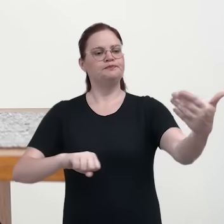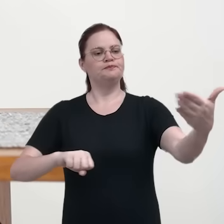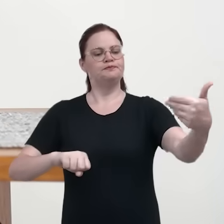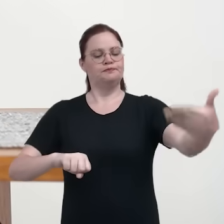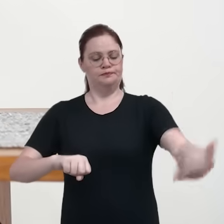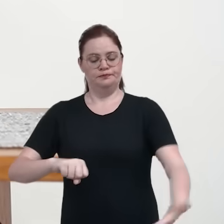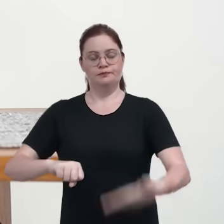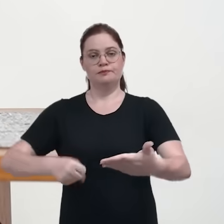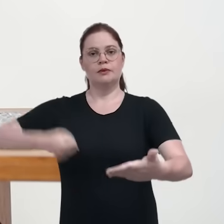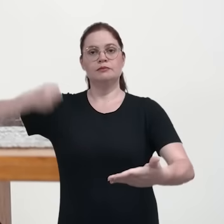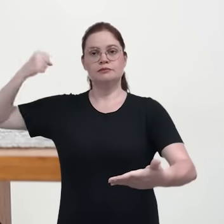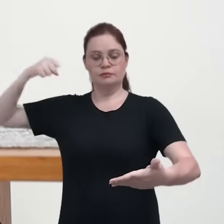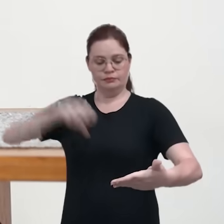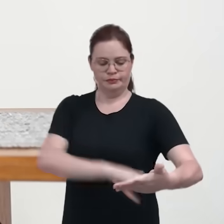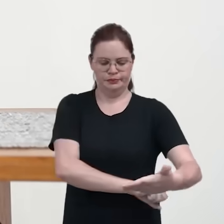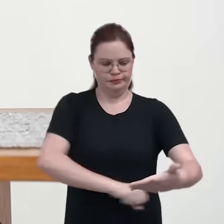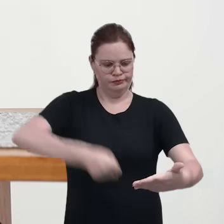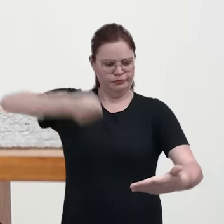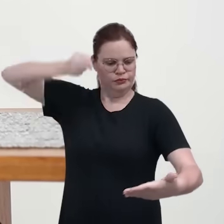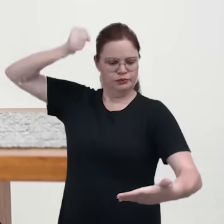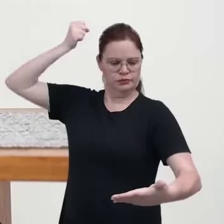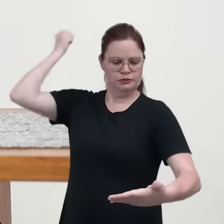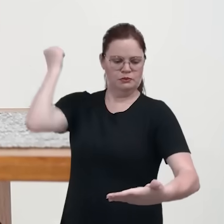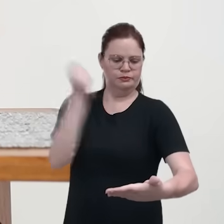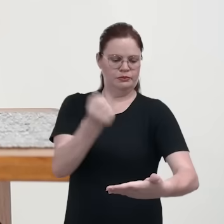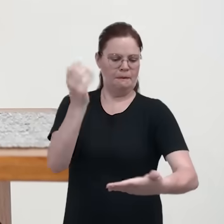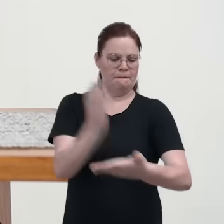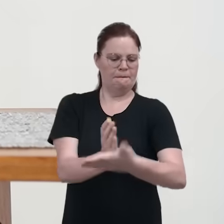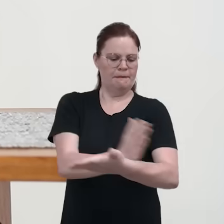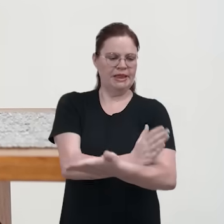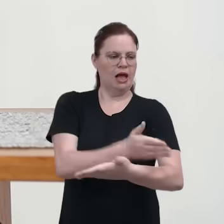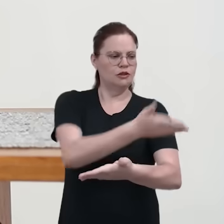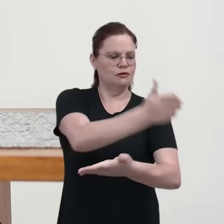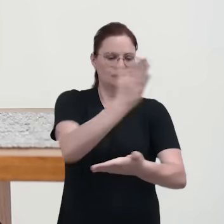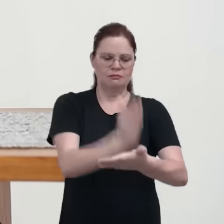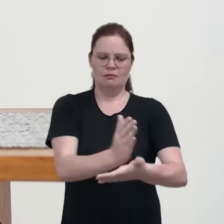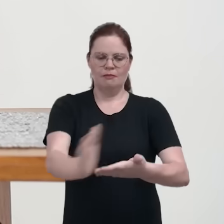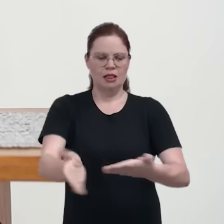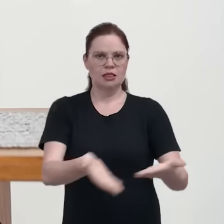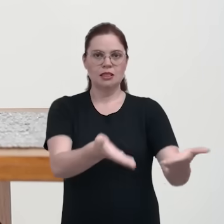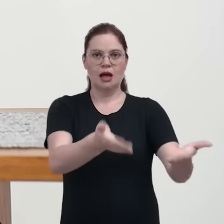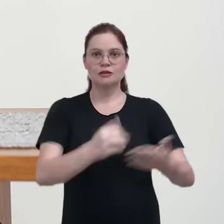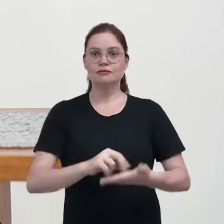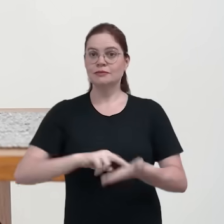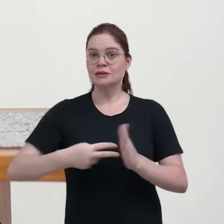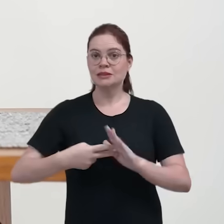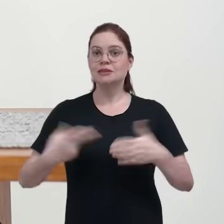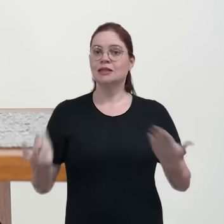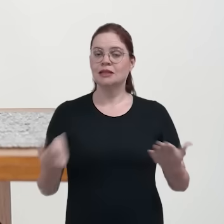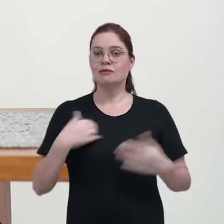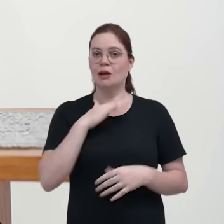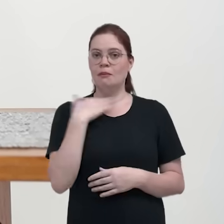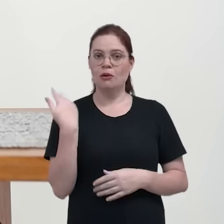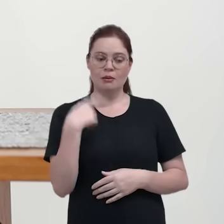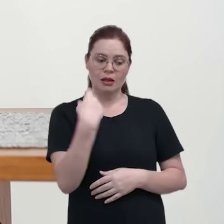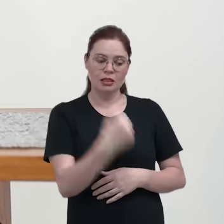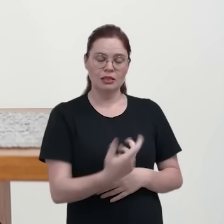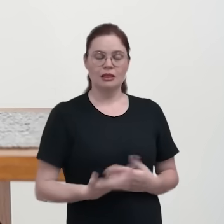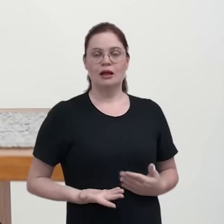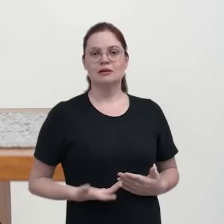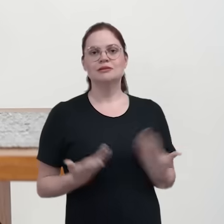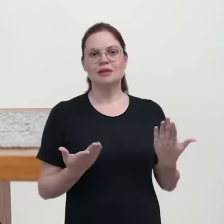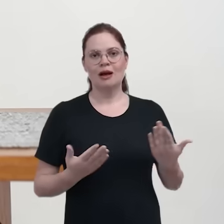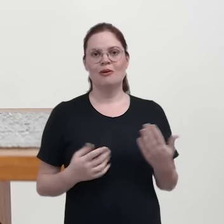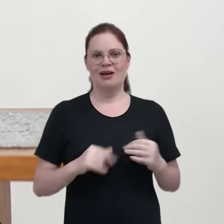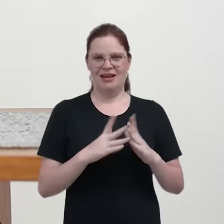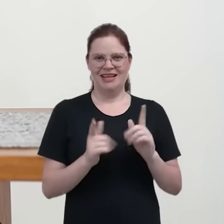partir, vamos aqui dividir o filho. Metade para uma, metade para outra. Então, a igreja infiel, ela